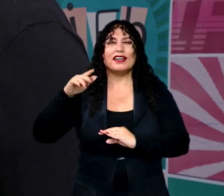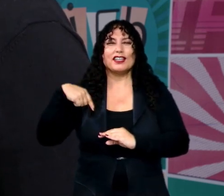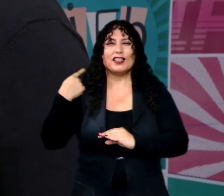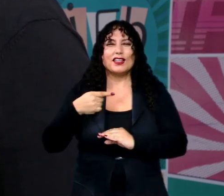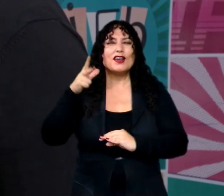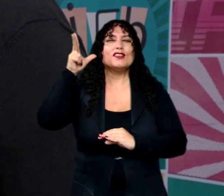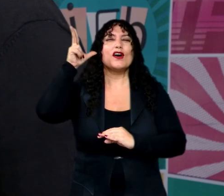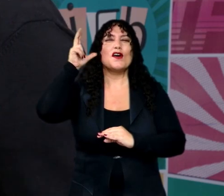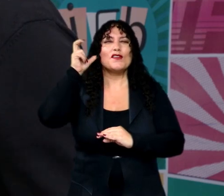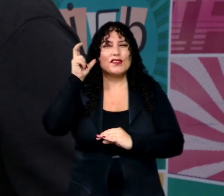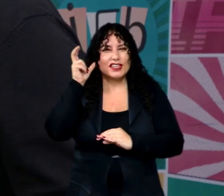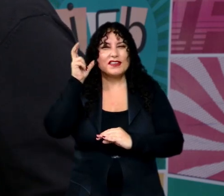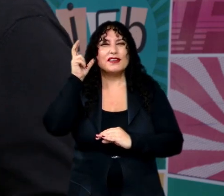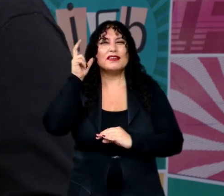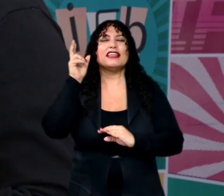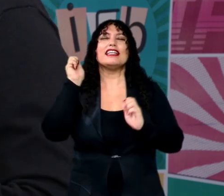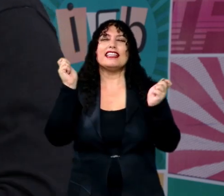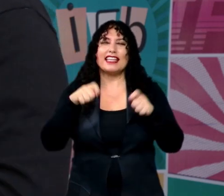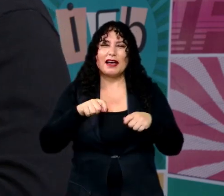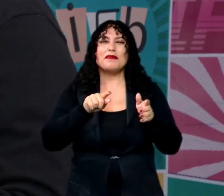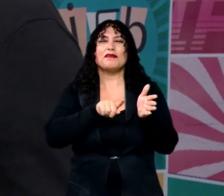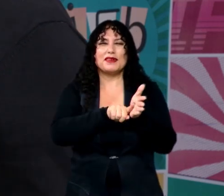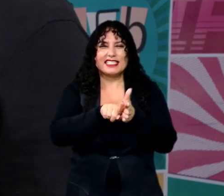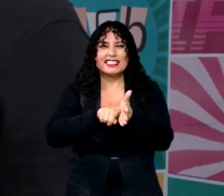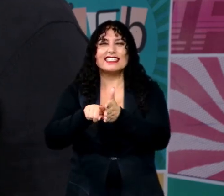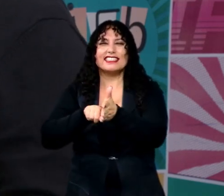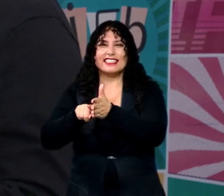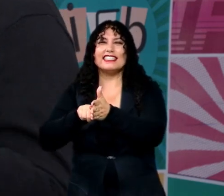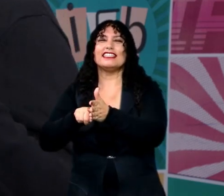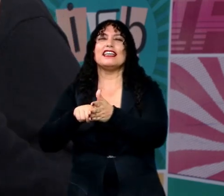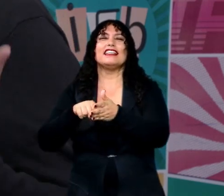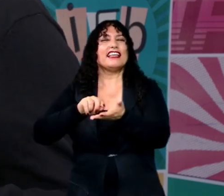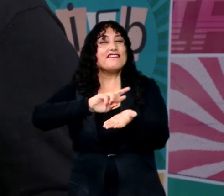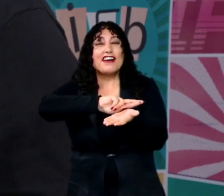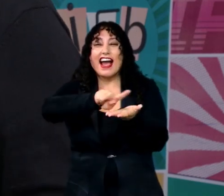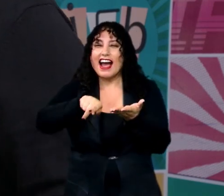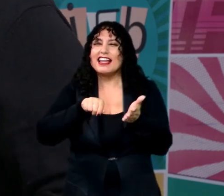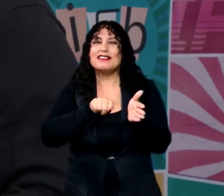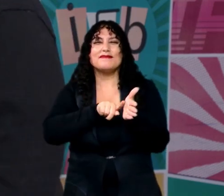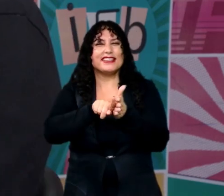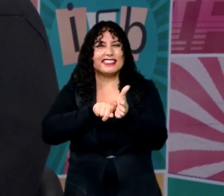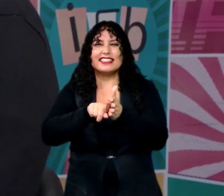ouve, e também dá para fazer uma pesquisa sobre isso, a gente precisa fazer várias pesquisas, né?